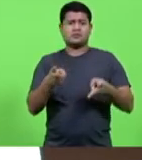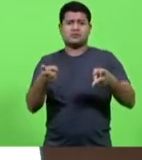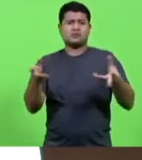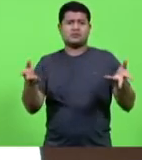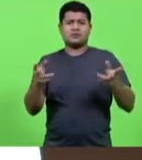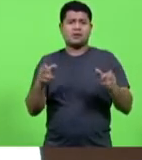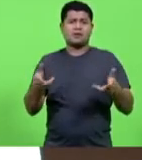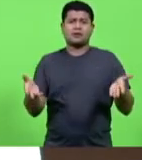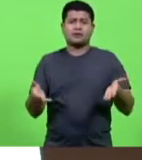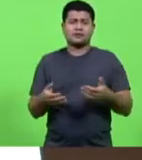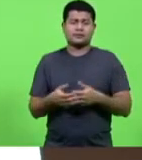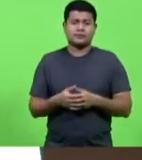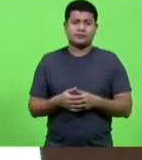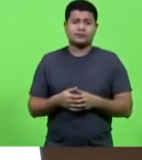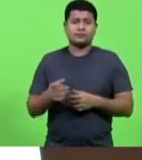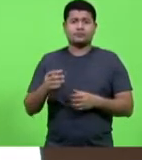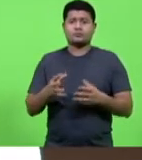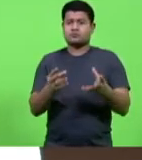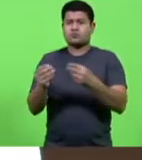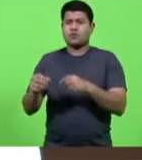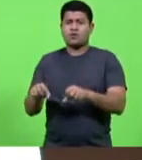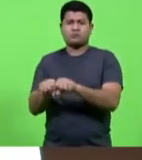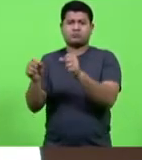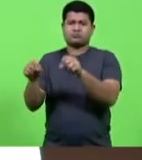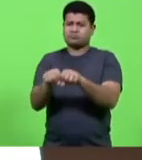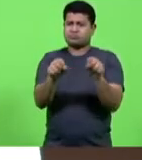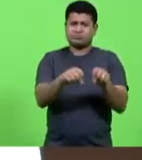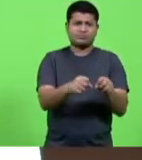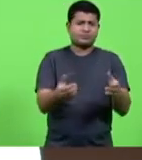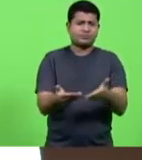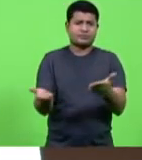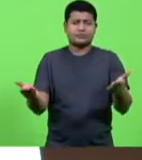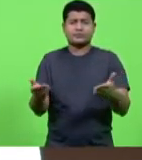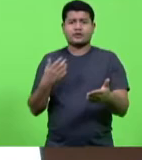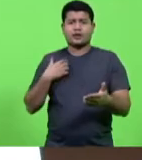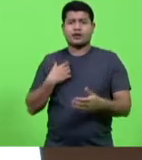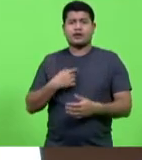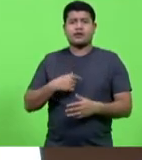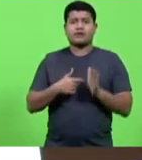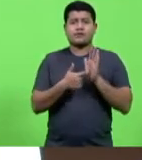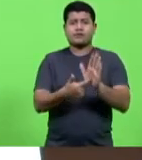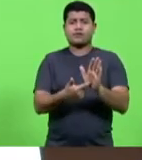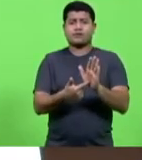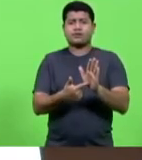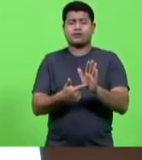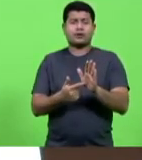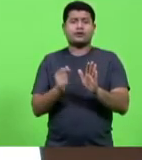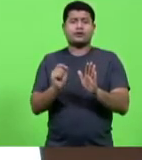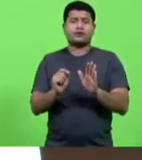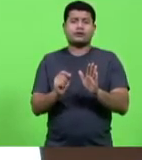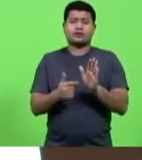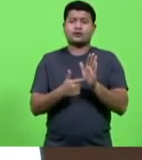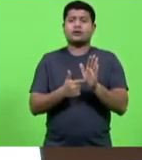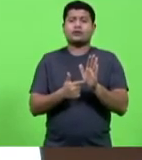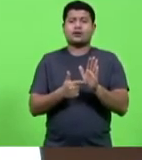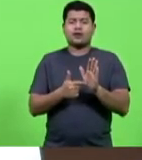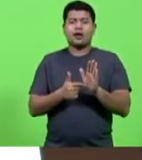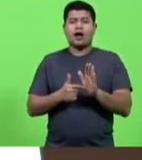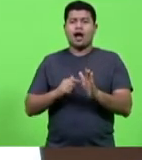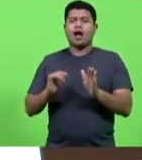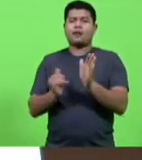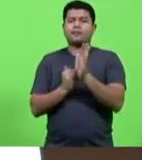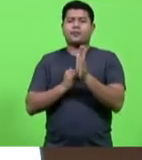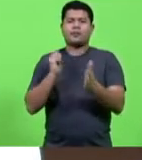mundo arrebentado, está todo mundo sem condições de apresentar certidões negativas. Então, que possa chegar ao